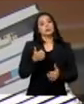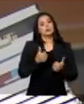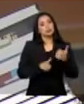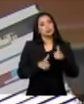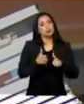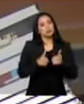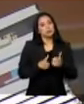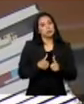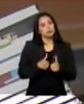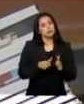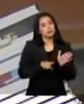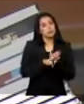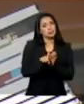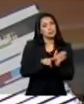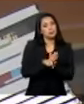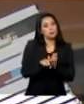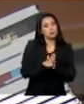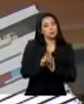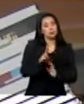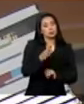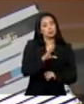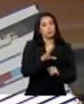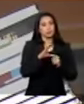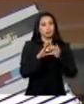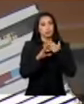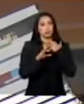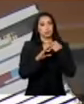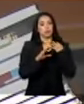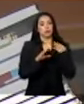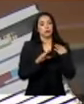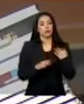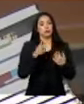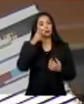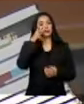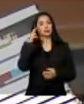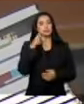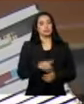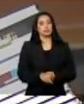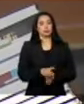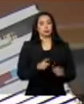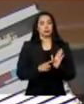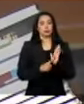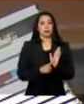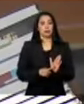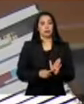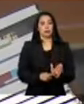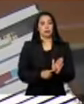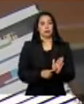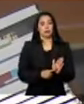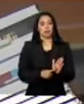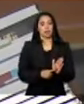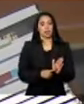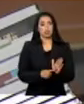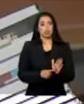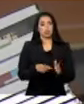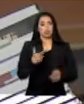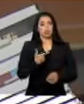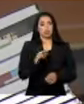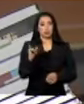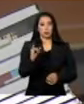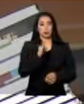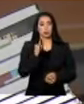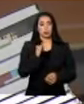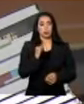referido habeas. Alega mostrarem-se nulos os pronunciamentos judiciais